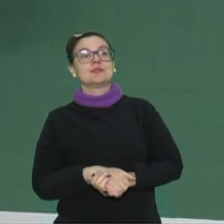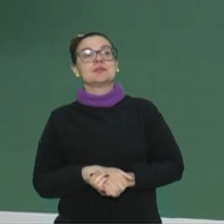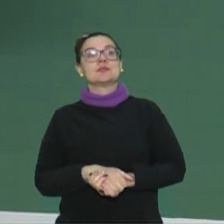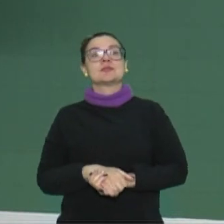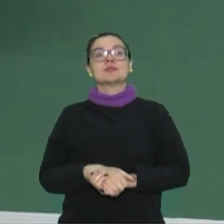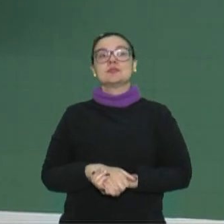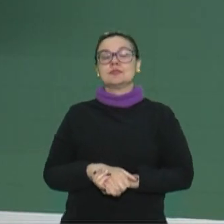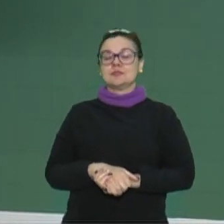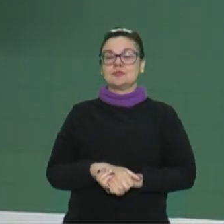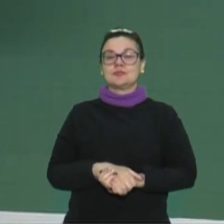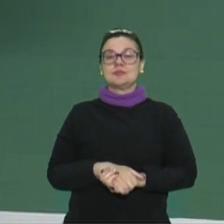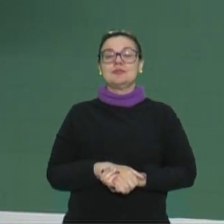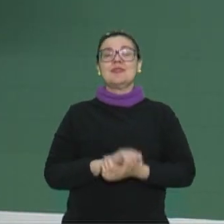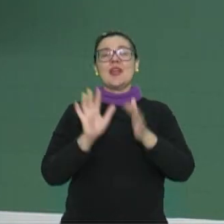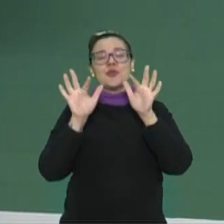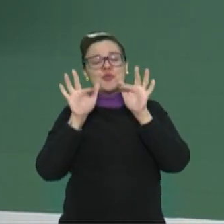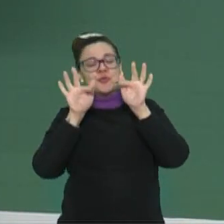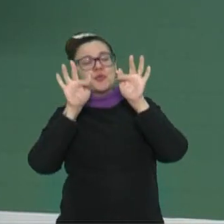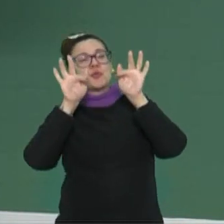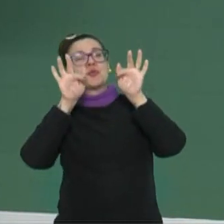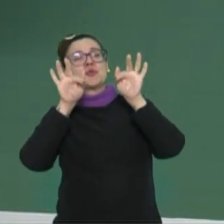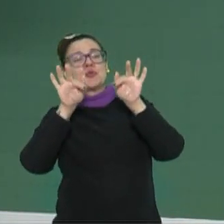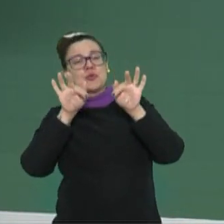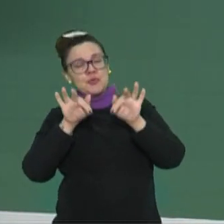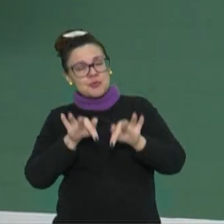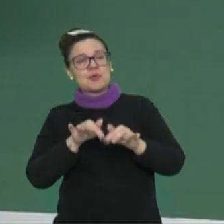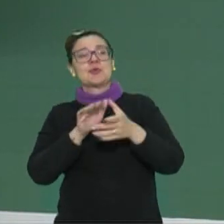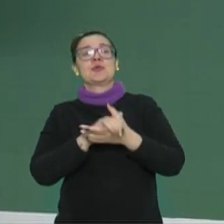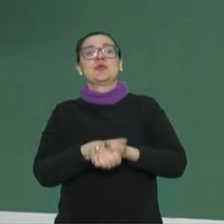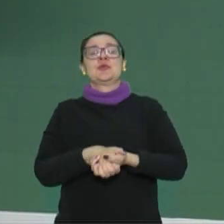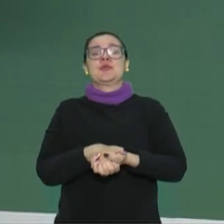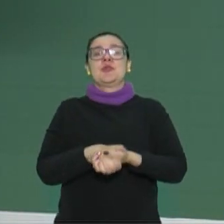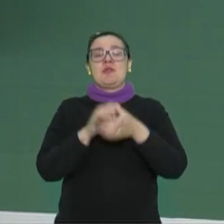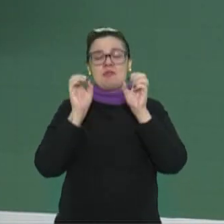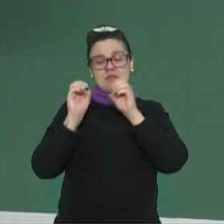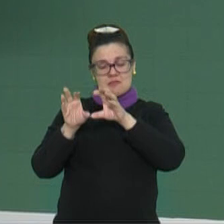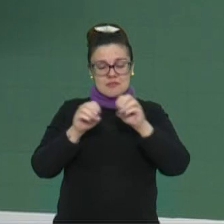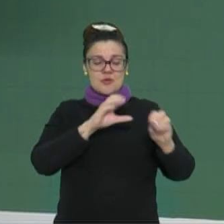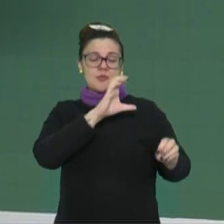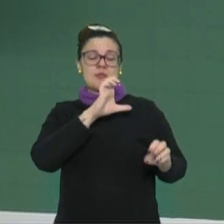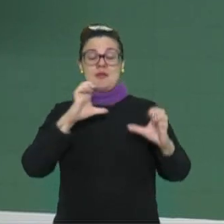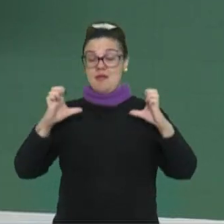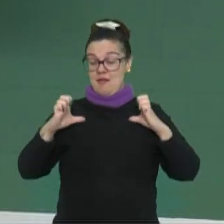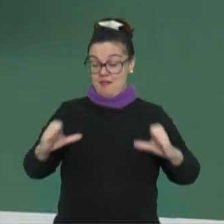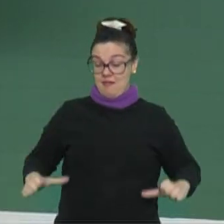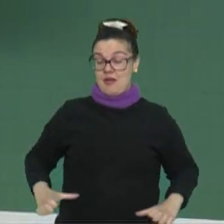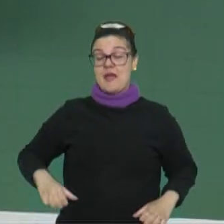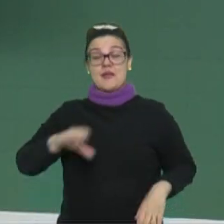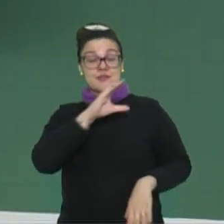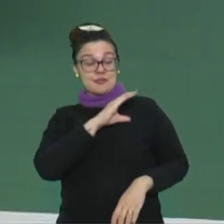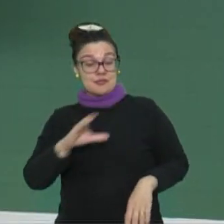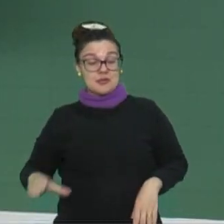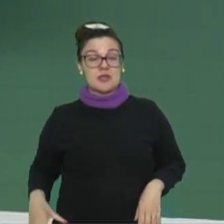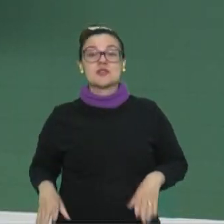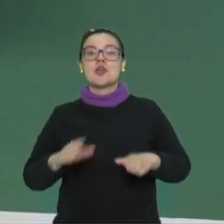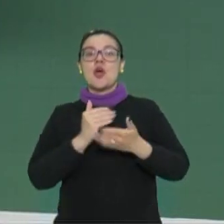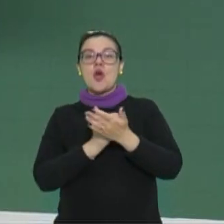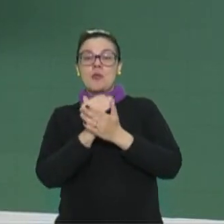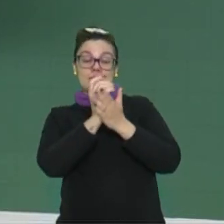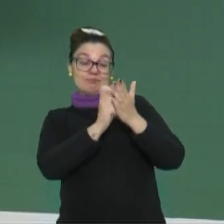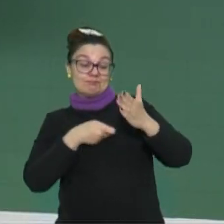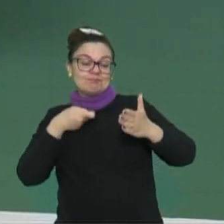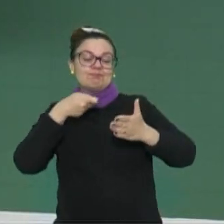E aí, no finalzinho das aulas sobre ética cristã, nós vimos o protestantismo surgente, né?